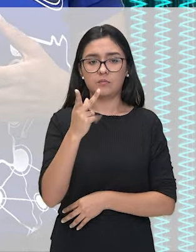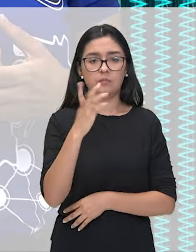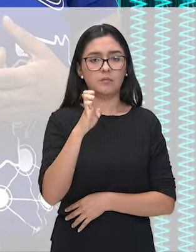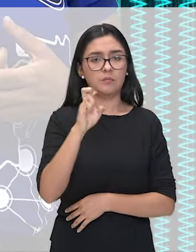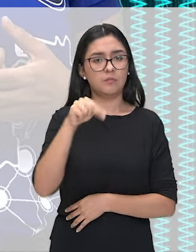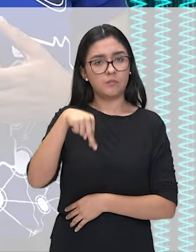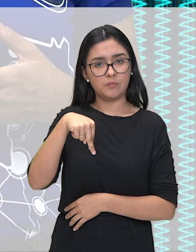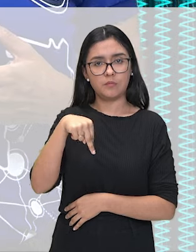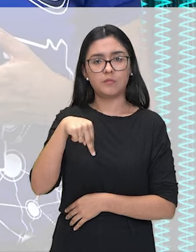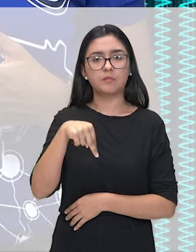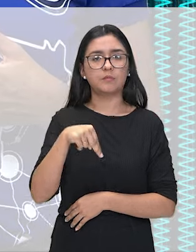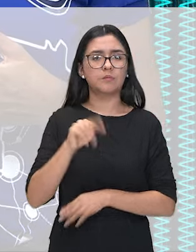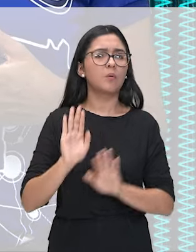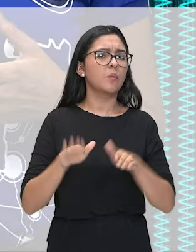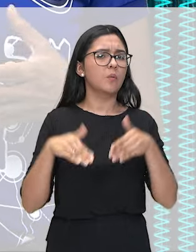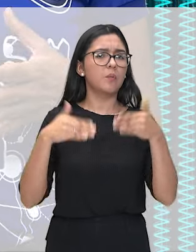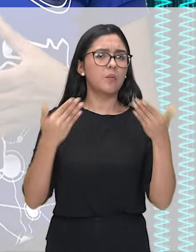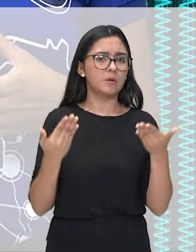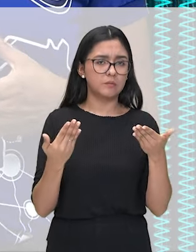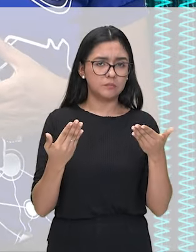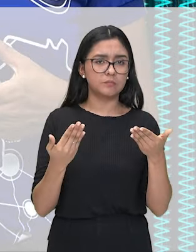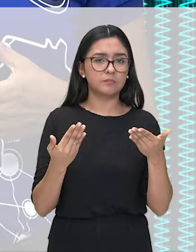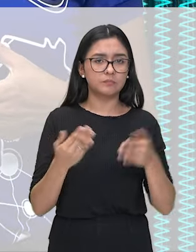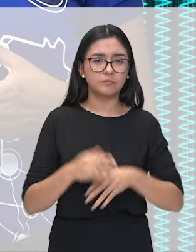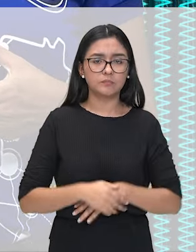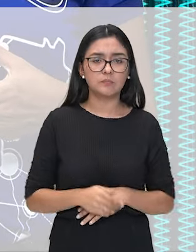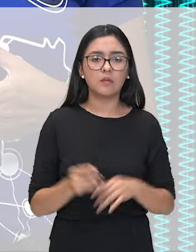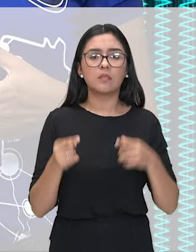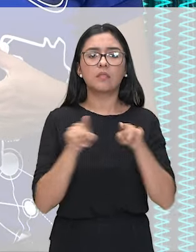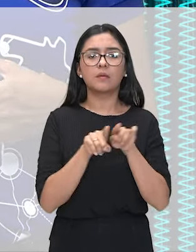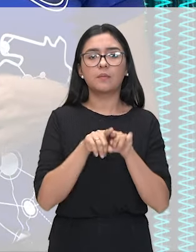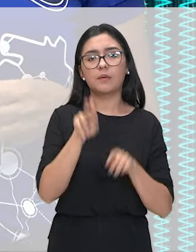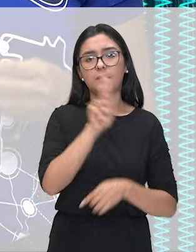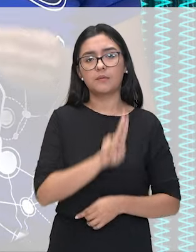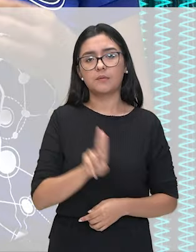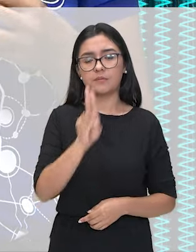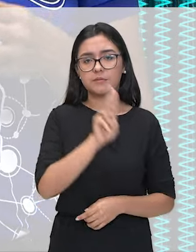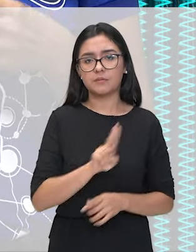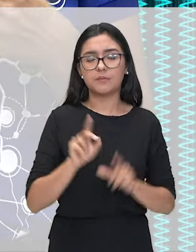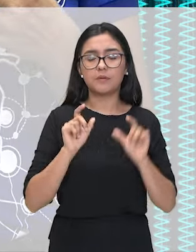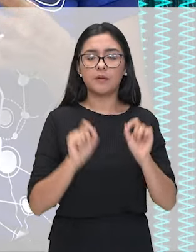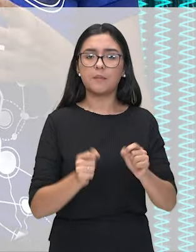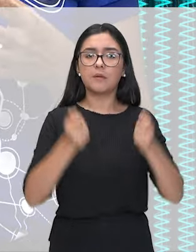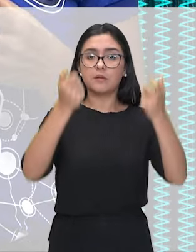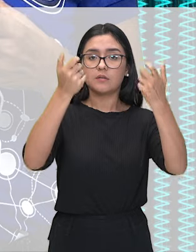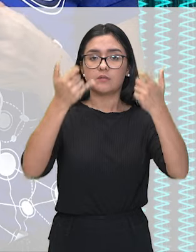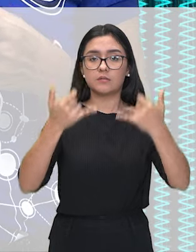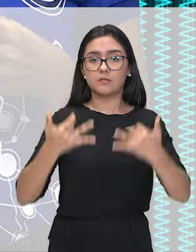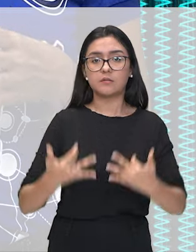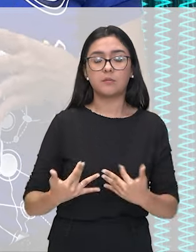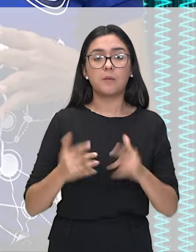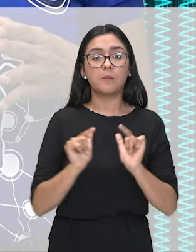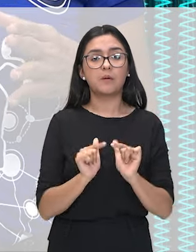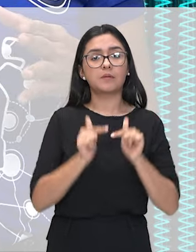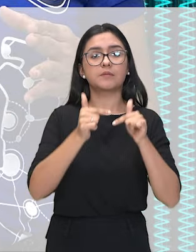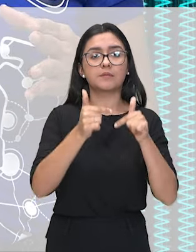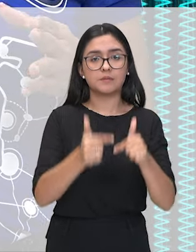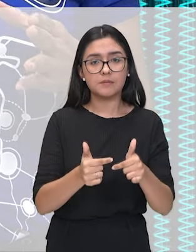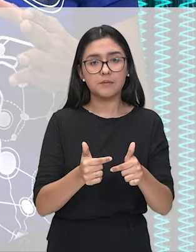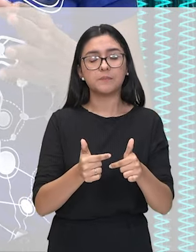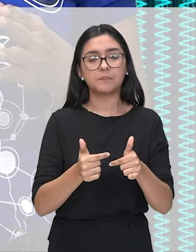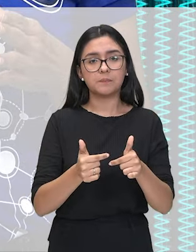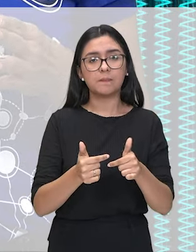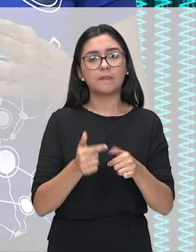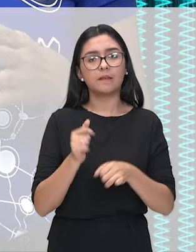significa quando então a gente utiliza também não é para descrever uma ação que acaba